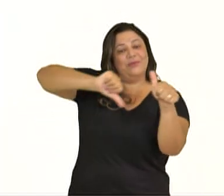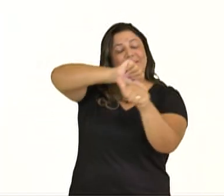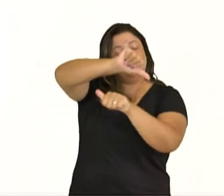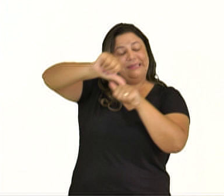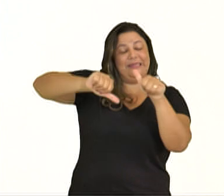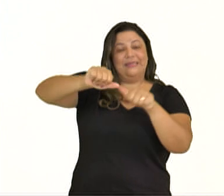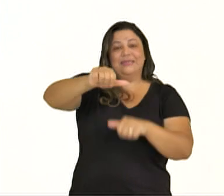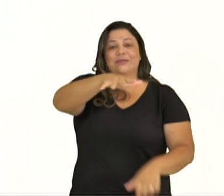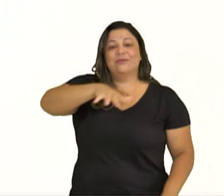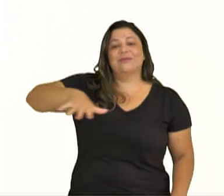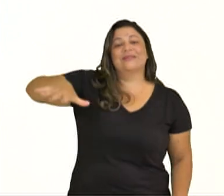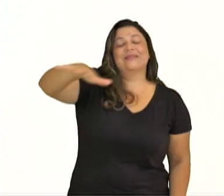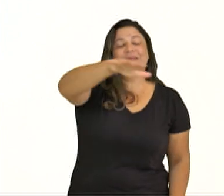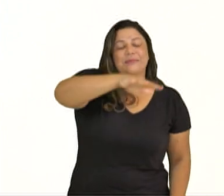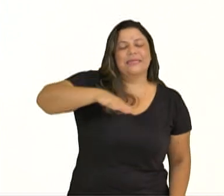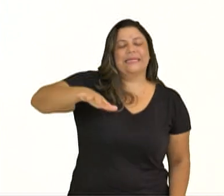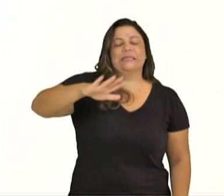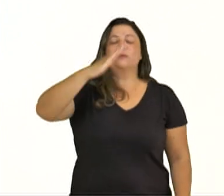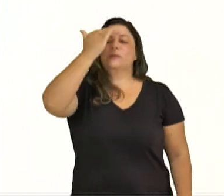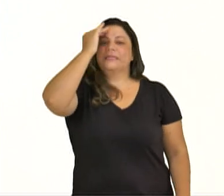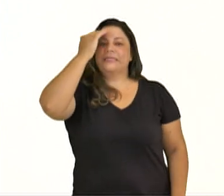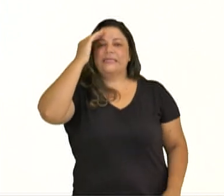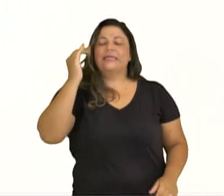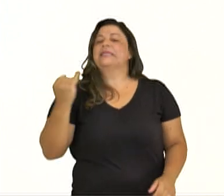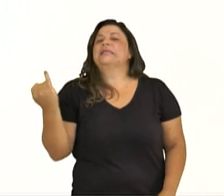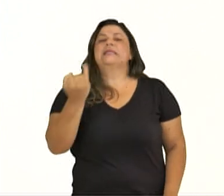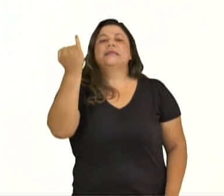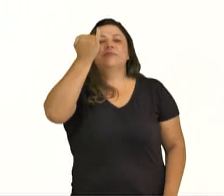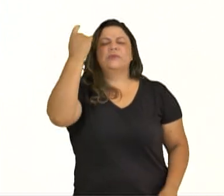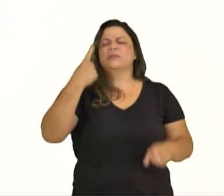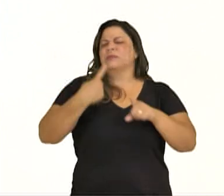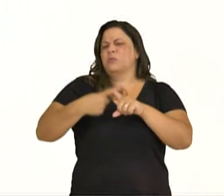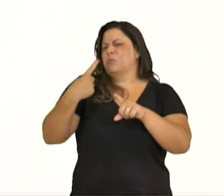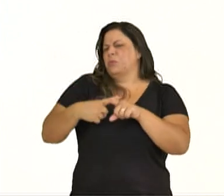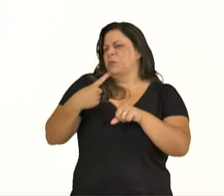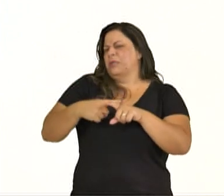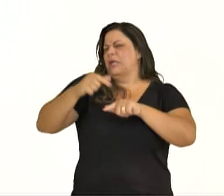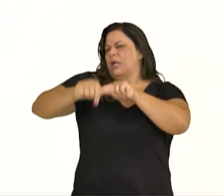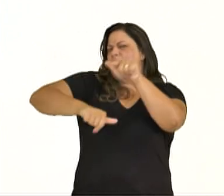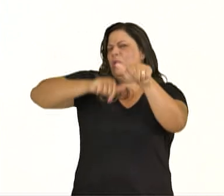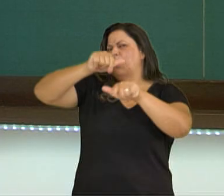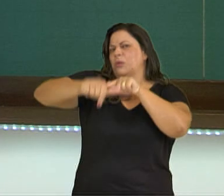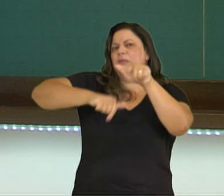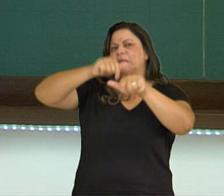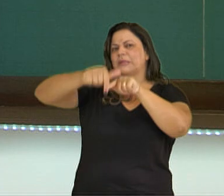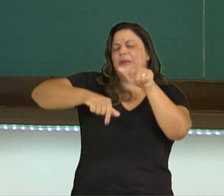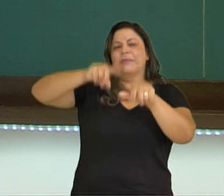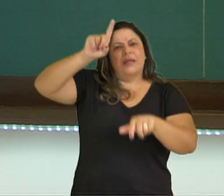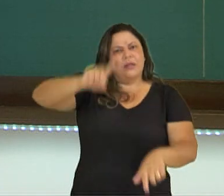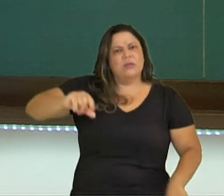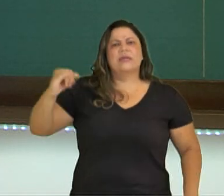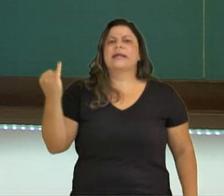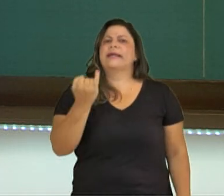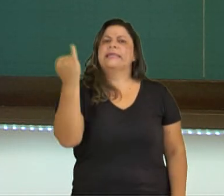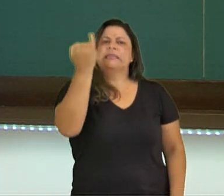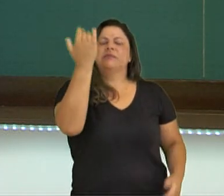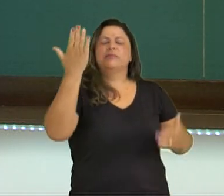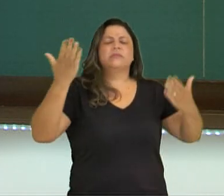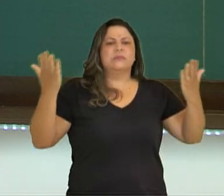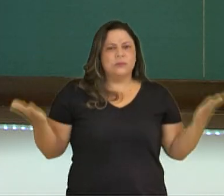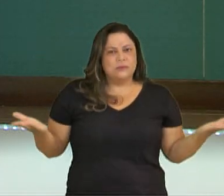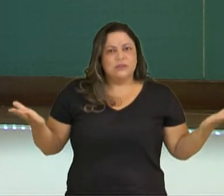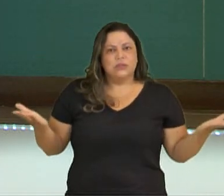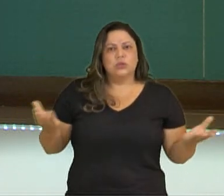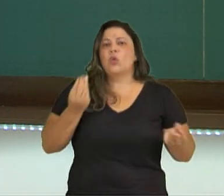é compreender essa importância, por que o trabalho é importante para transformar o espaço geográfico. Como